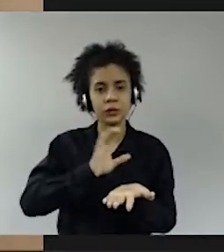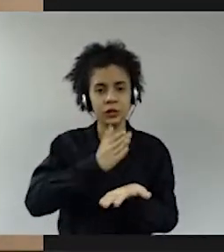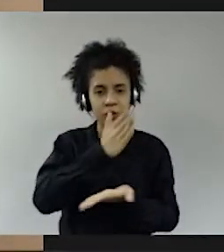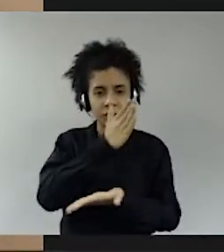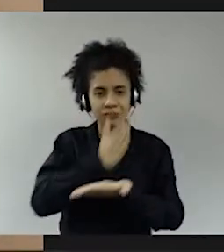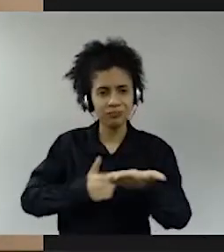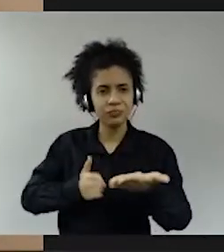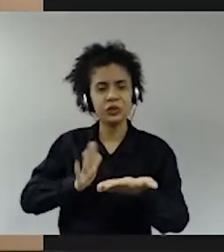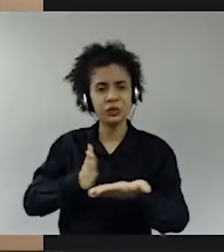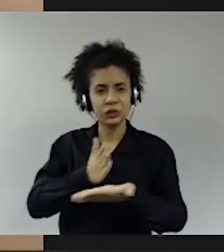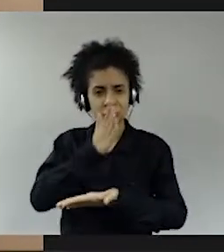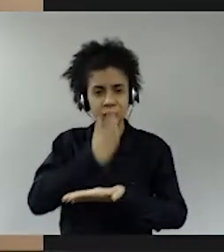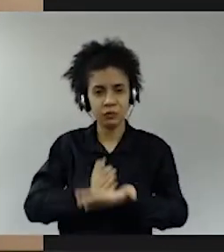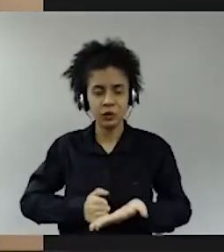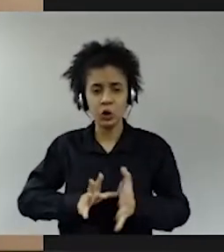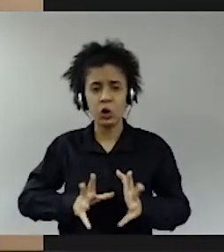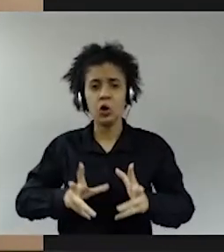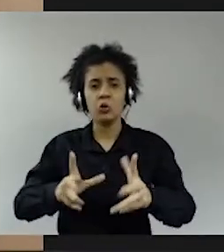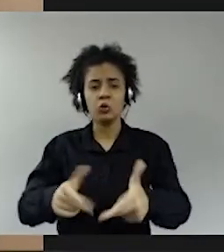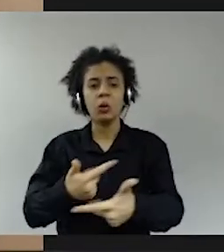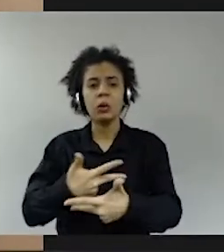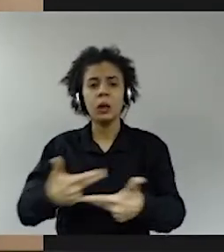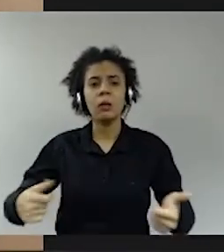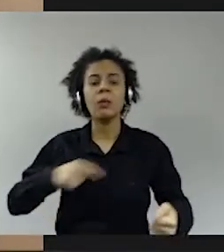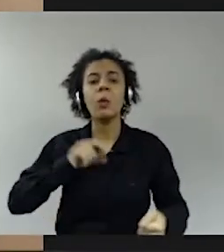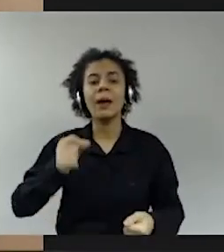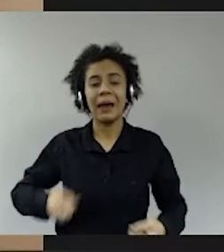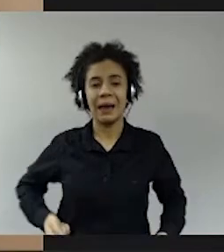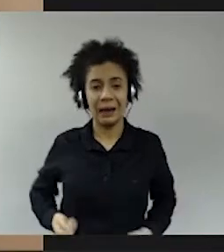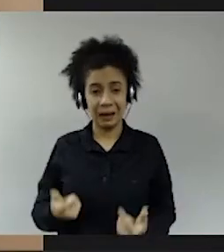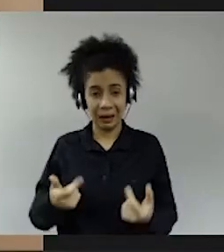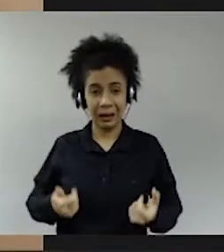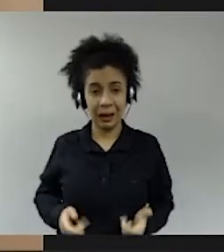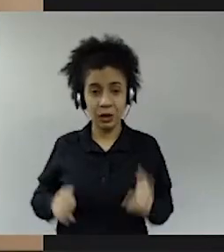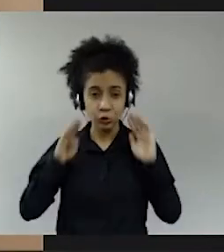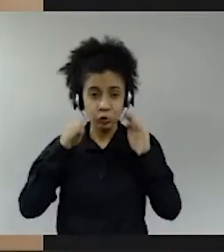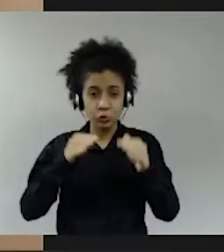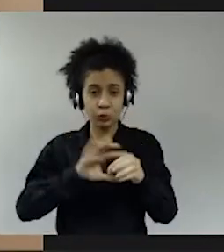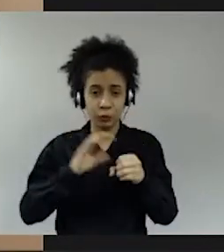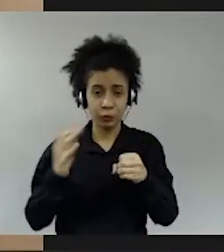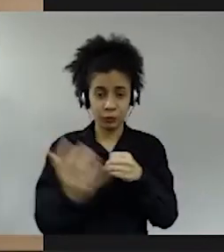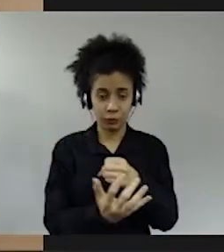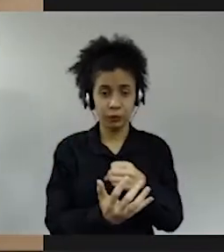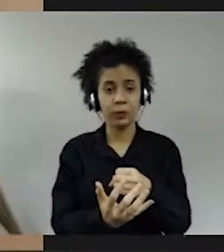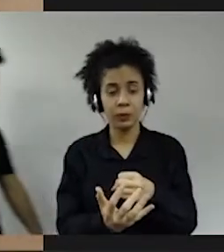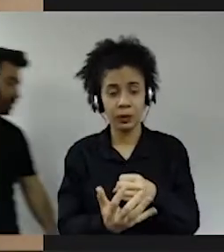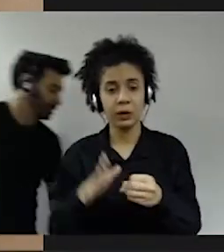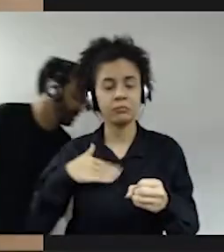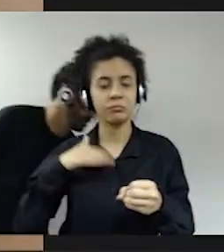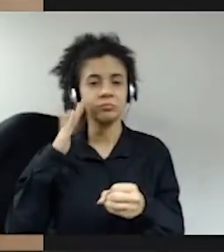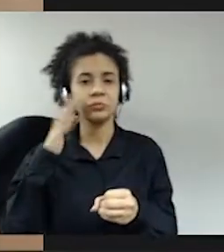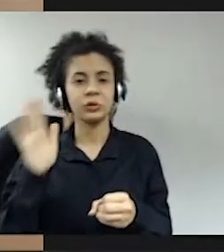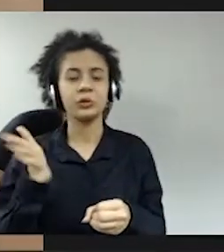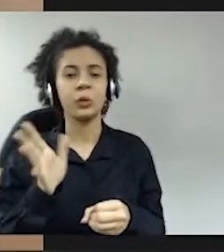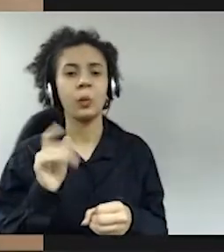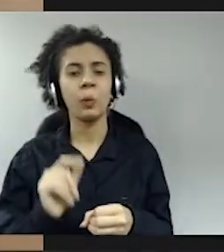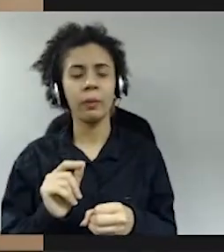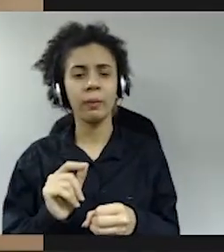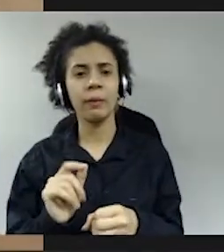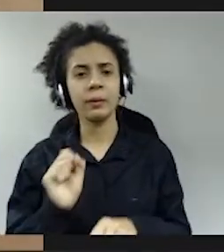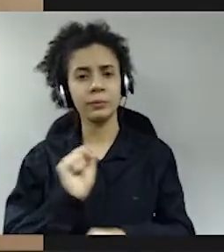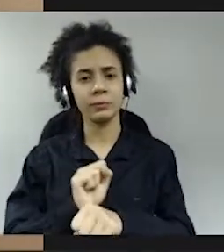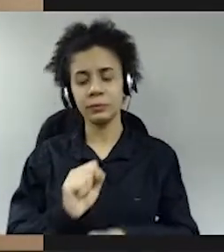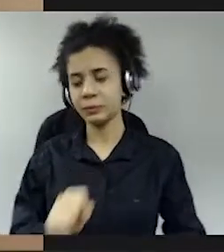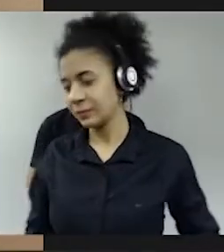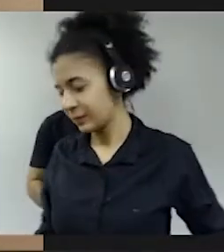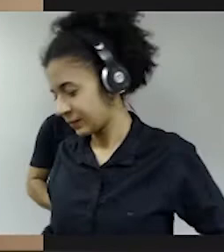no sentido de tudo aquilo que envolver gastos relacionados à pandemia, nós excepcionalmente, esperamos que